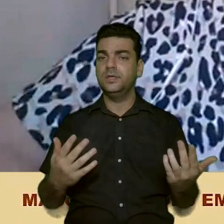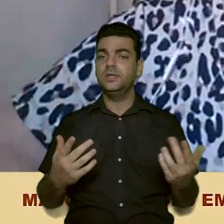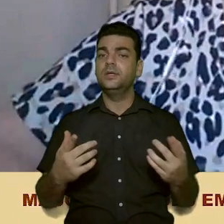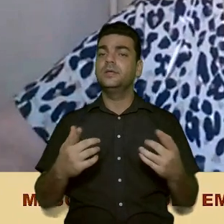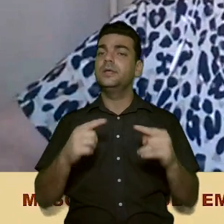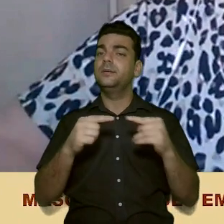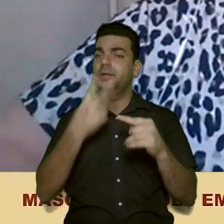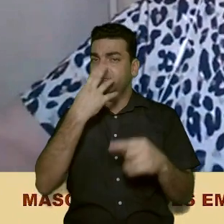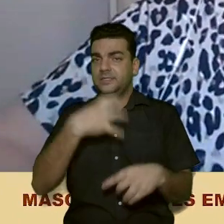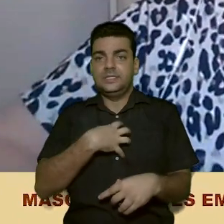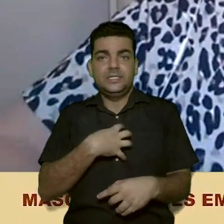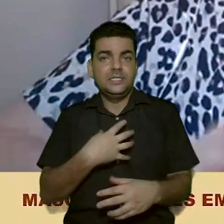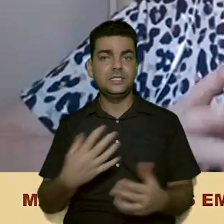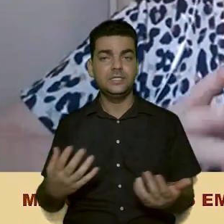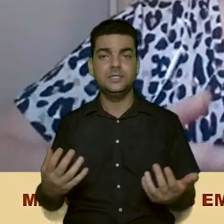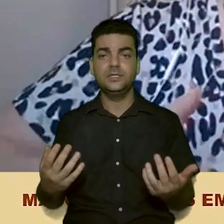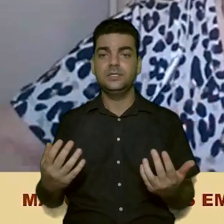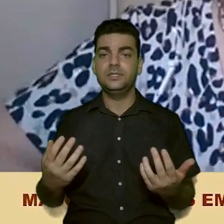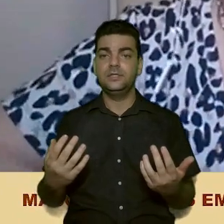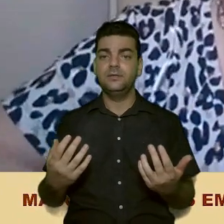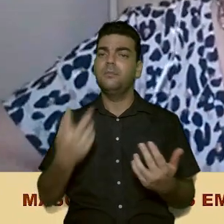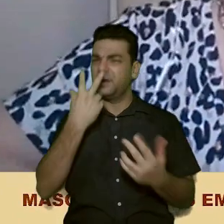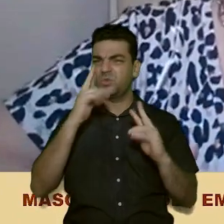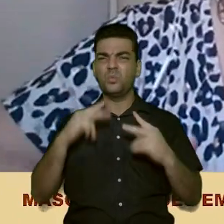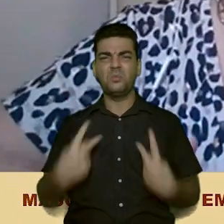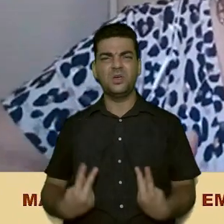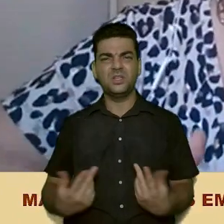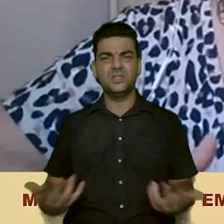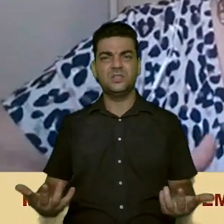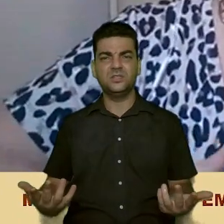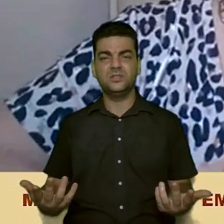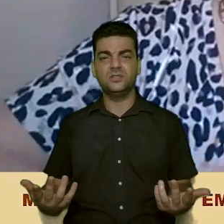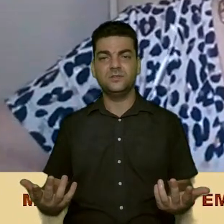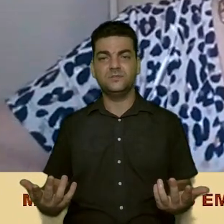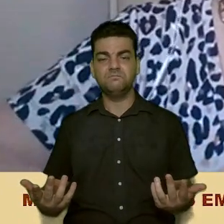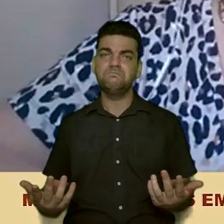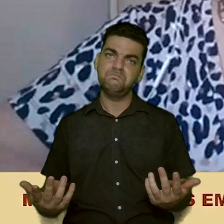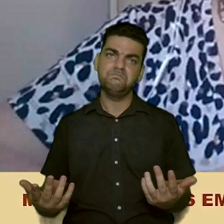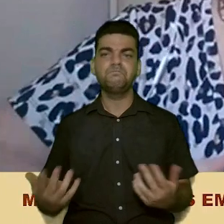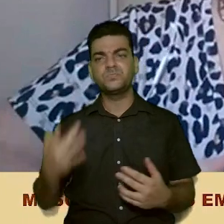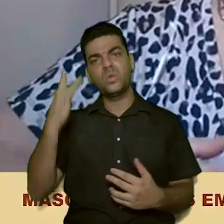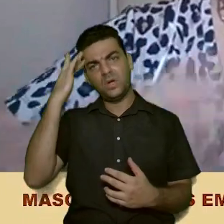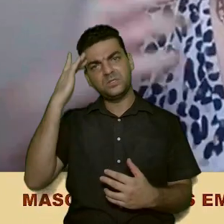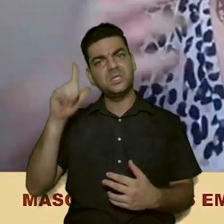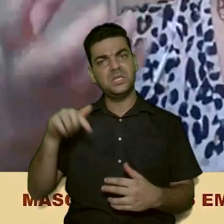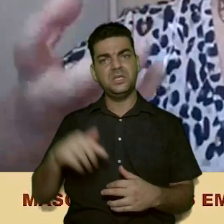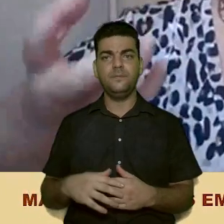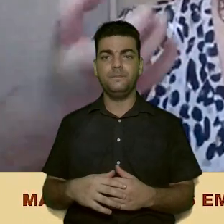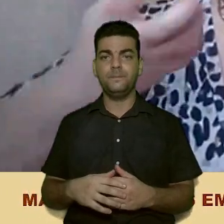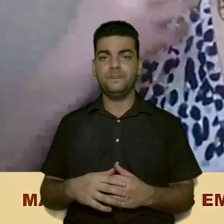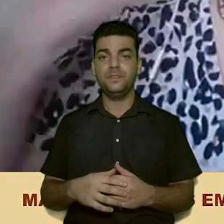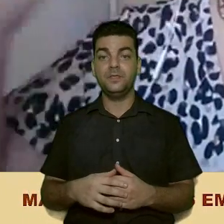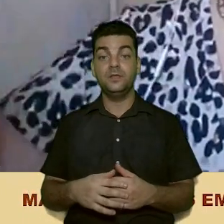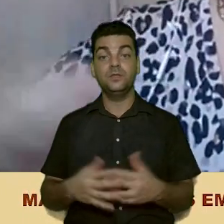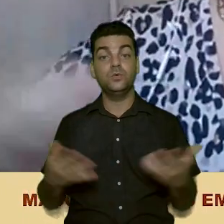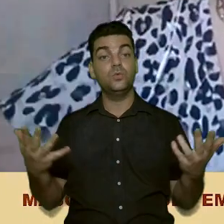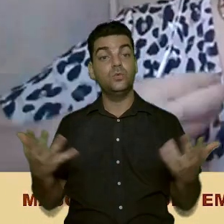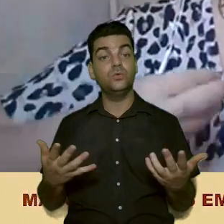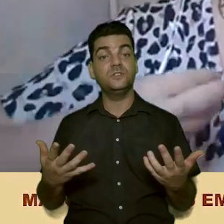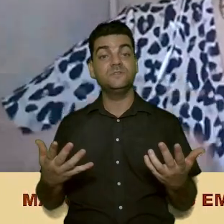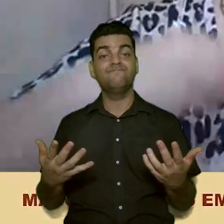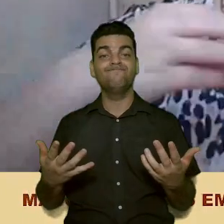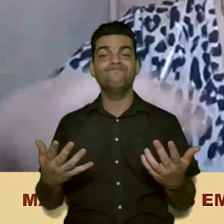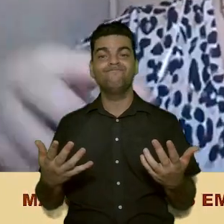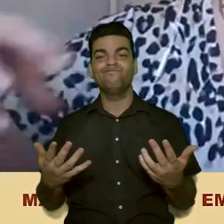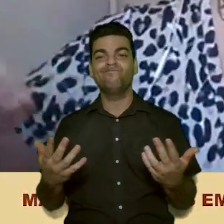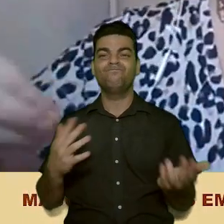sensíveis, mais humanas. Eu acredito que a gente vive um processo muito profundo de